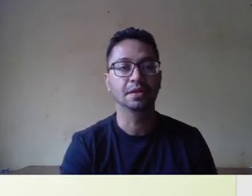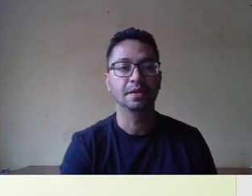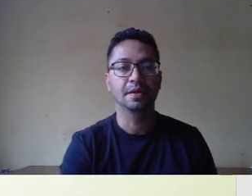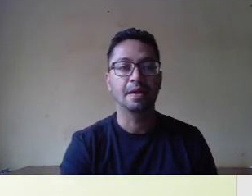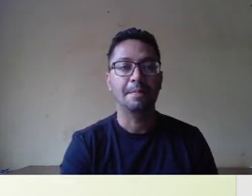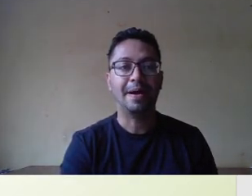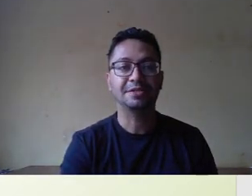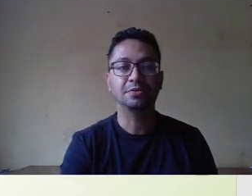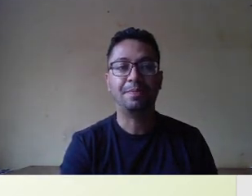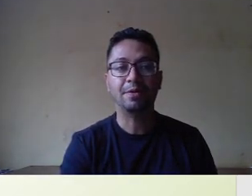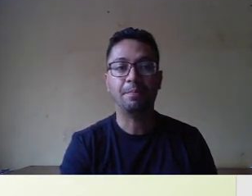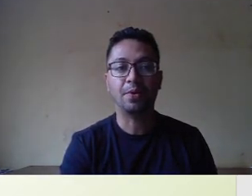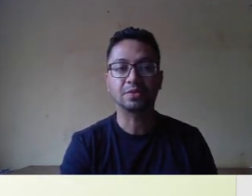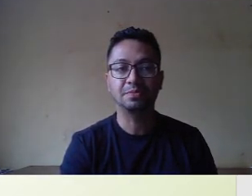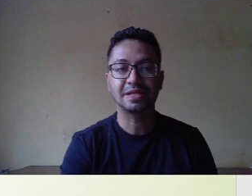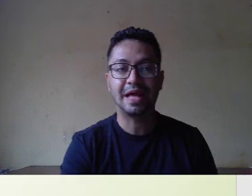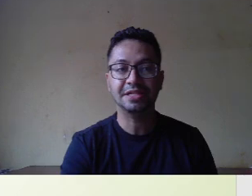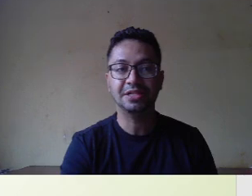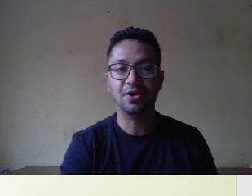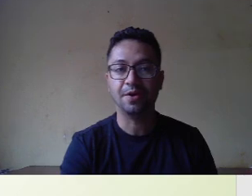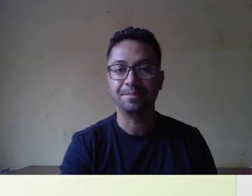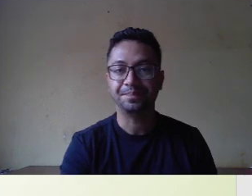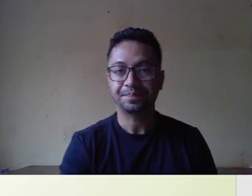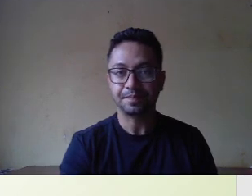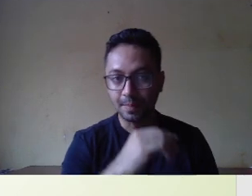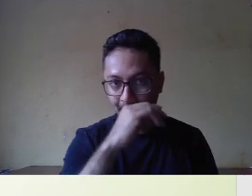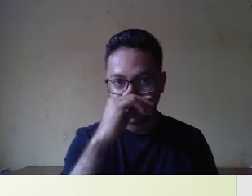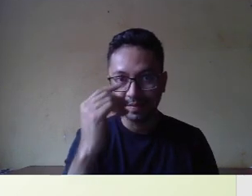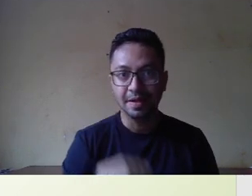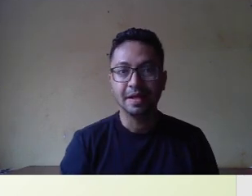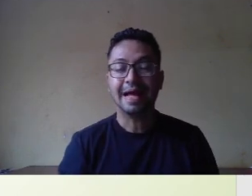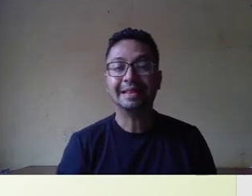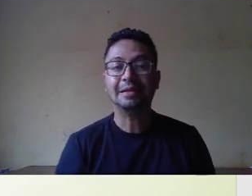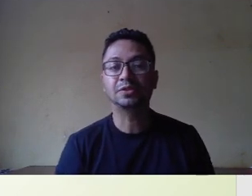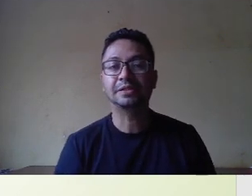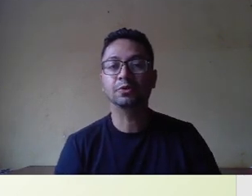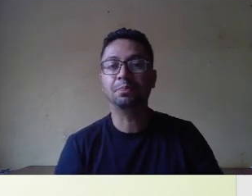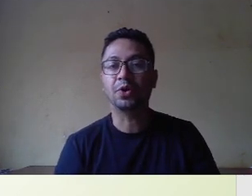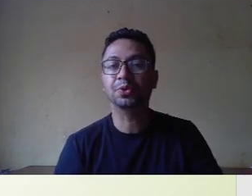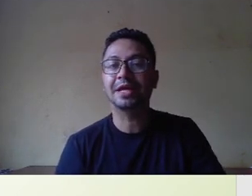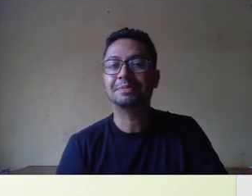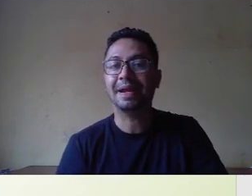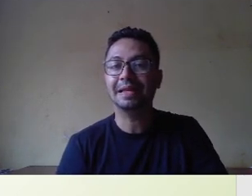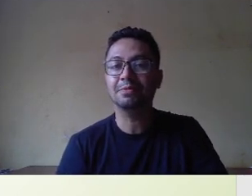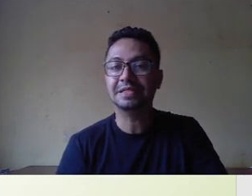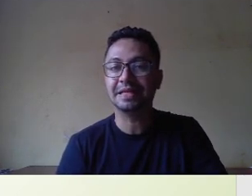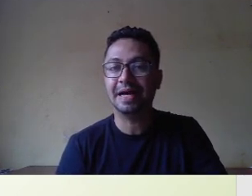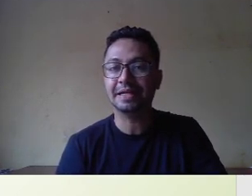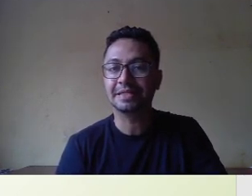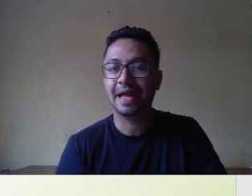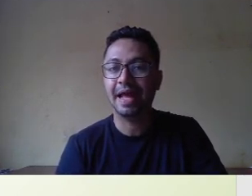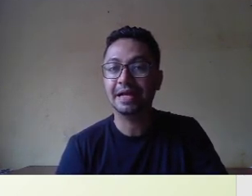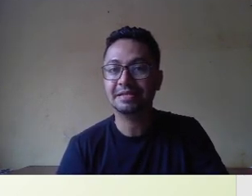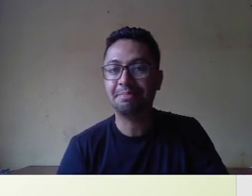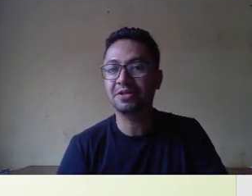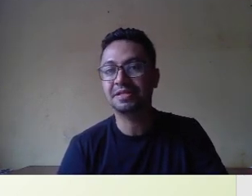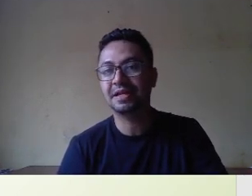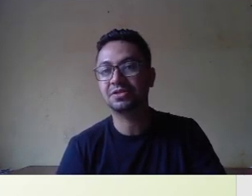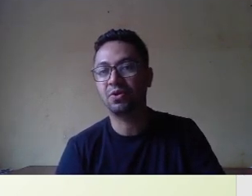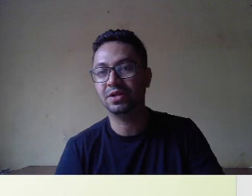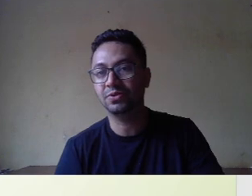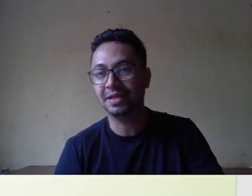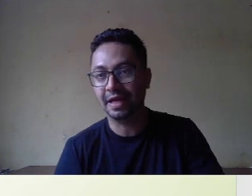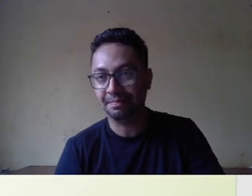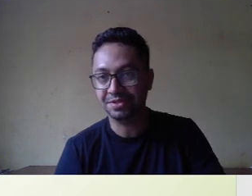contexto. Partindo para o próximo slide aqui, ó. Na tradução do português para a língua de sinais, essa pode